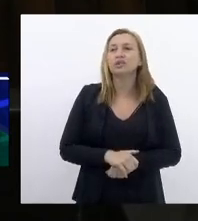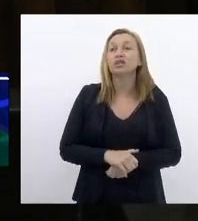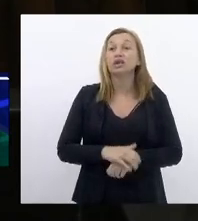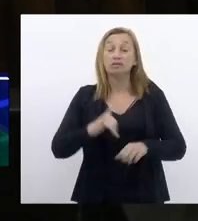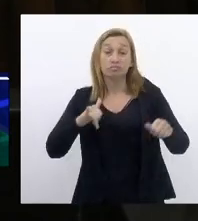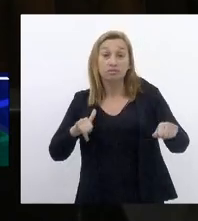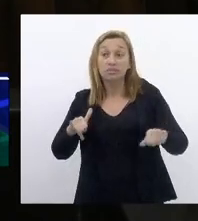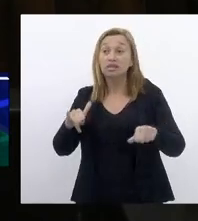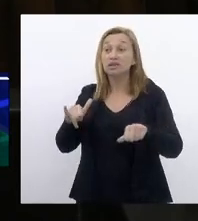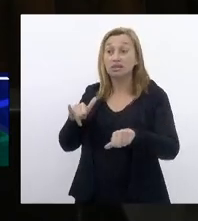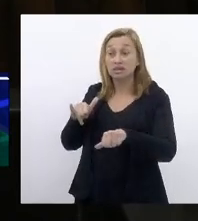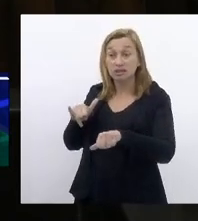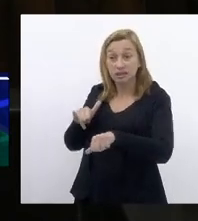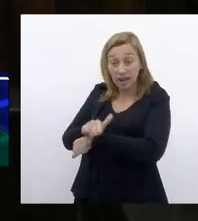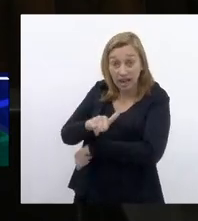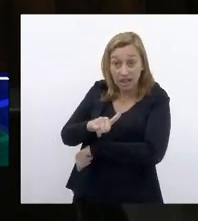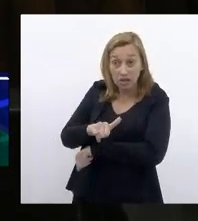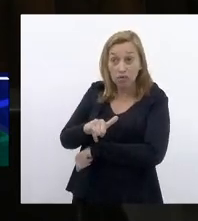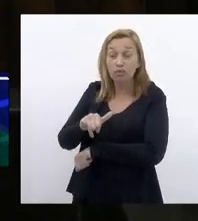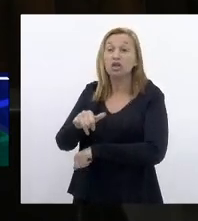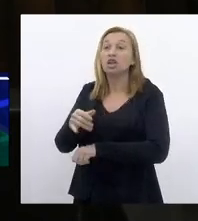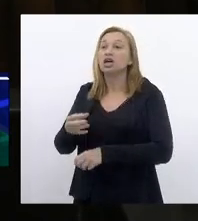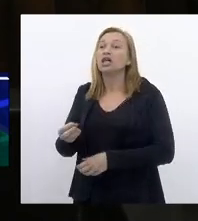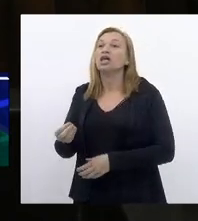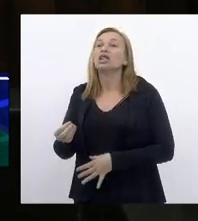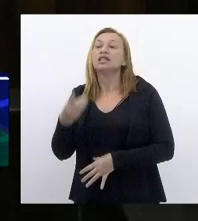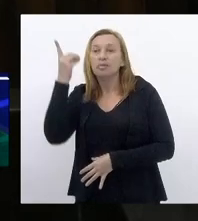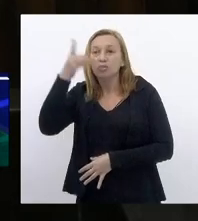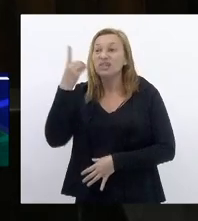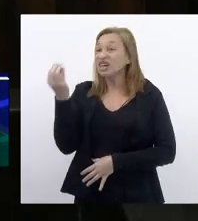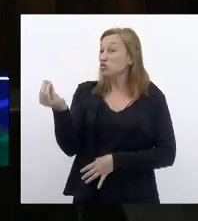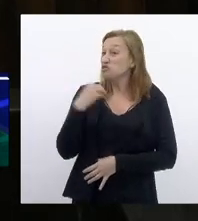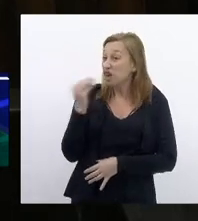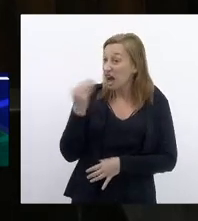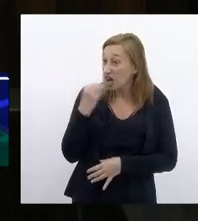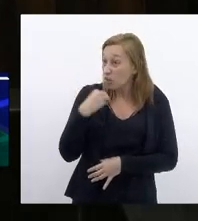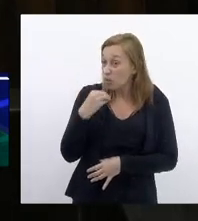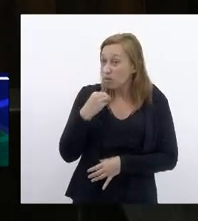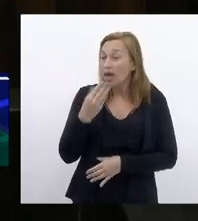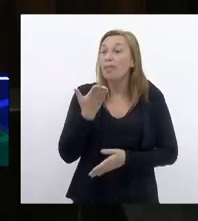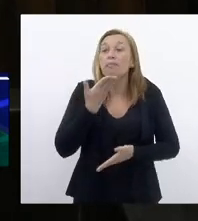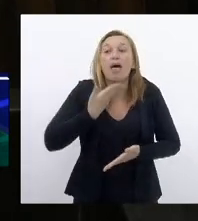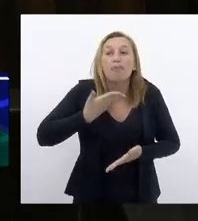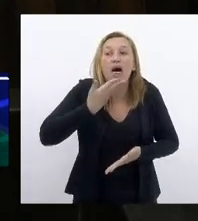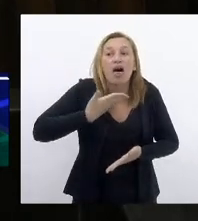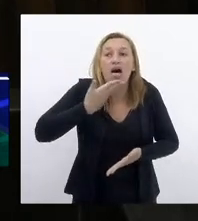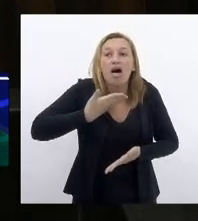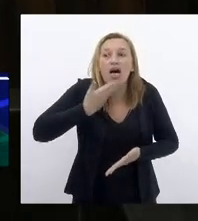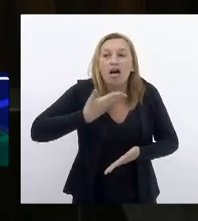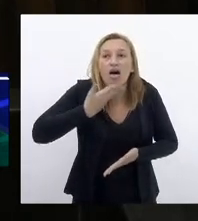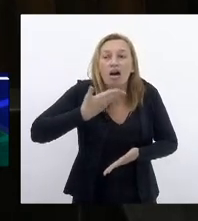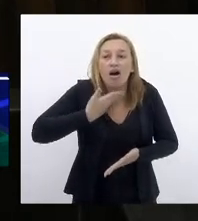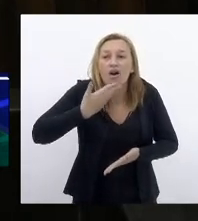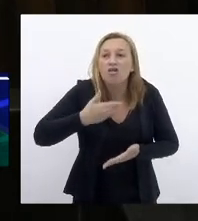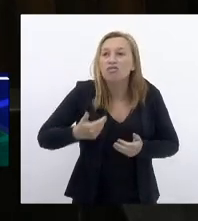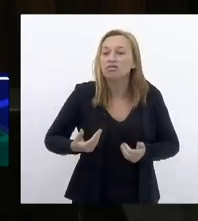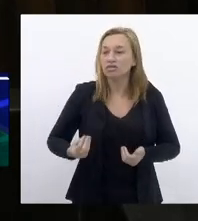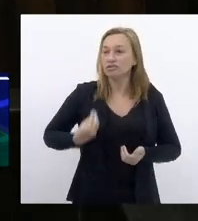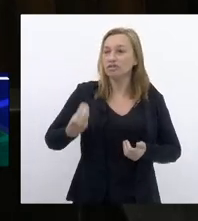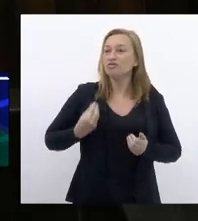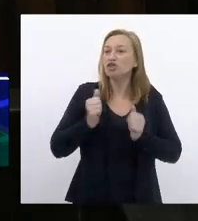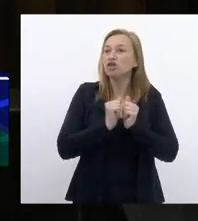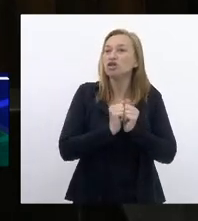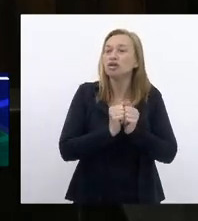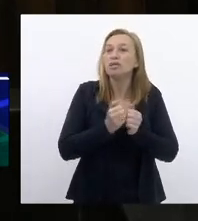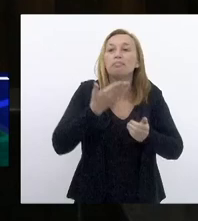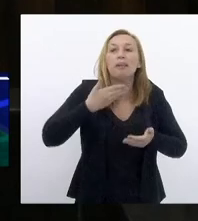traidor, além de frouxo, ele é bajulador, porque vive atrás do presidente da Assembleia